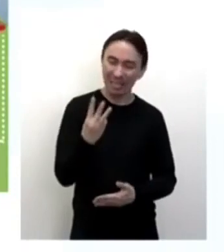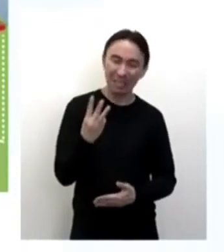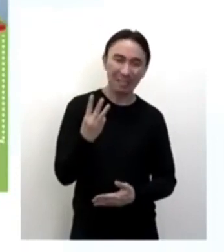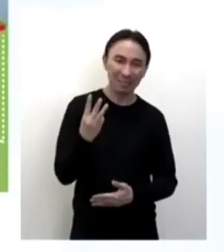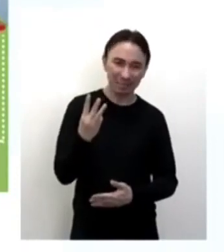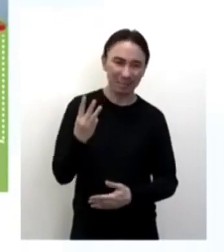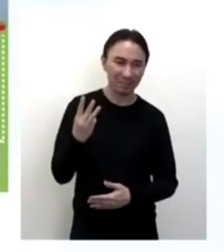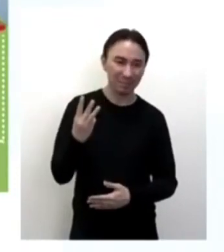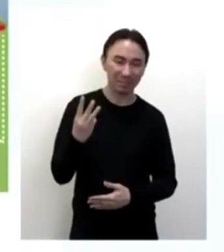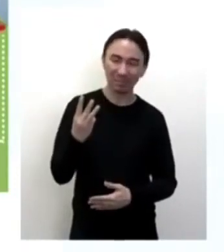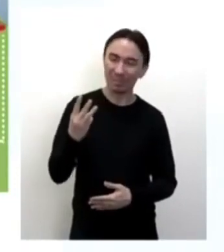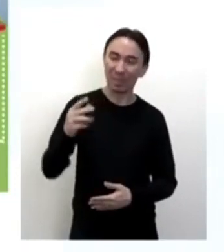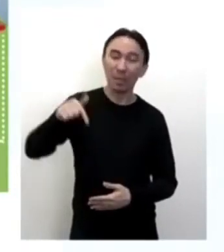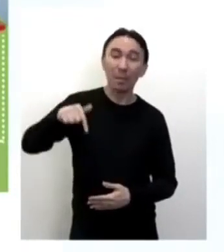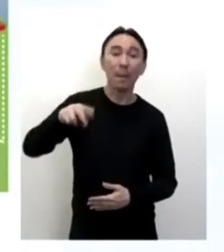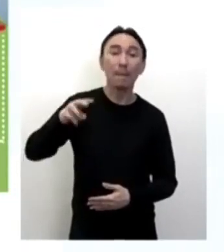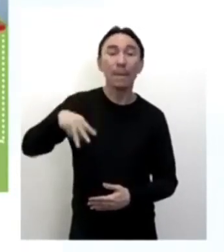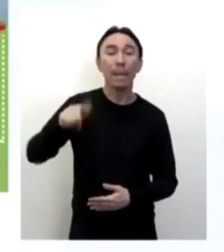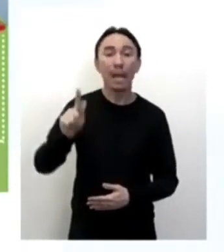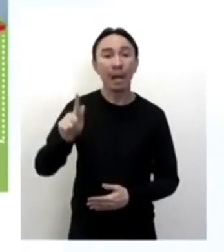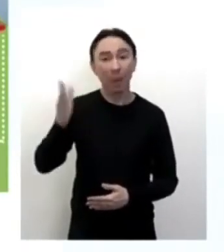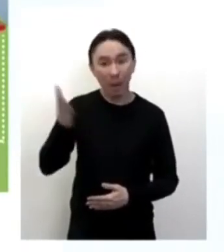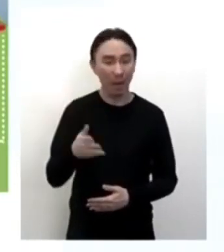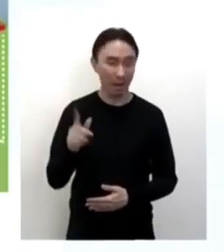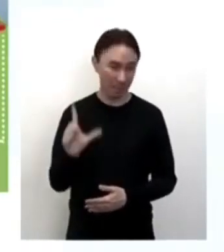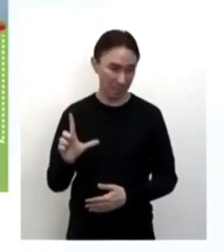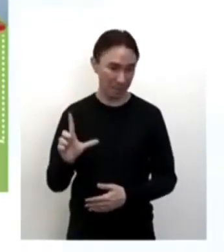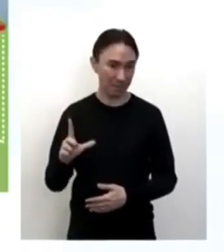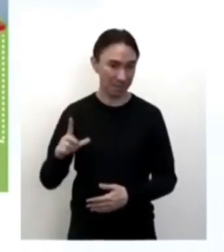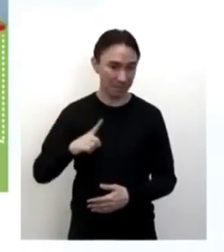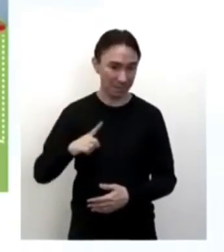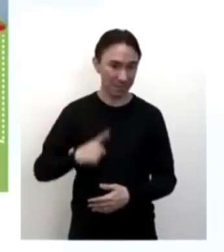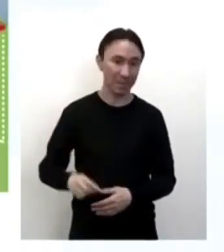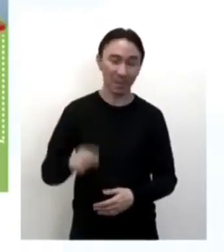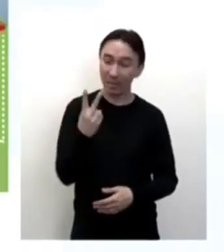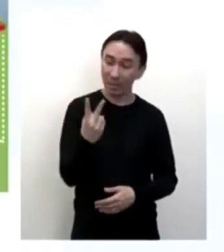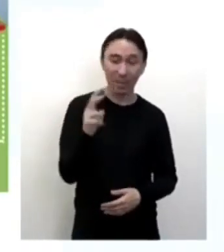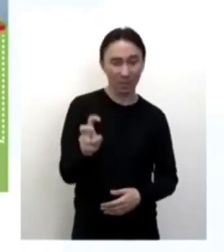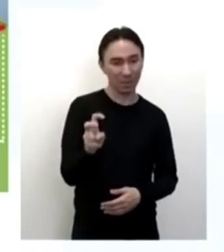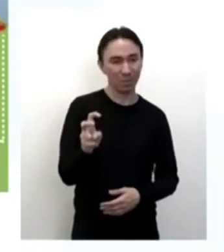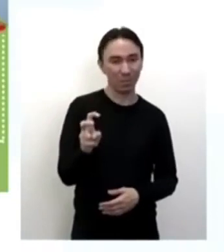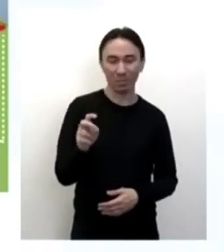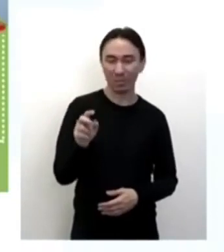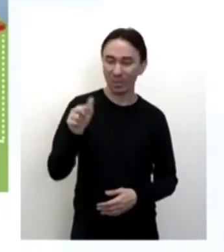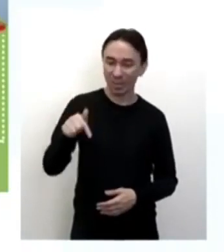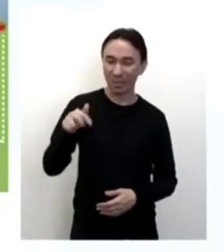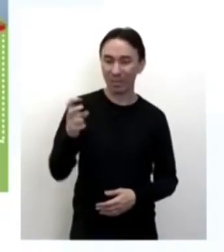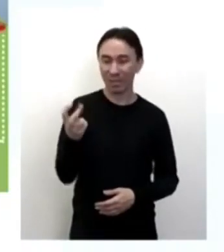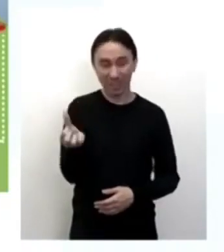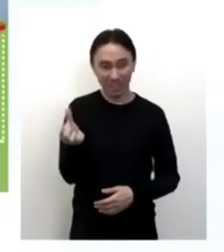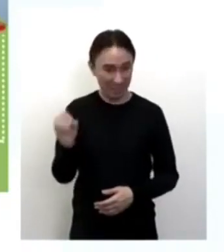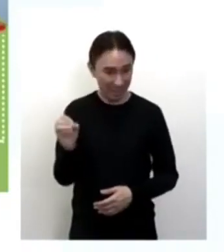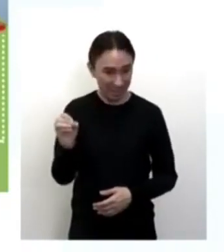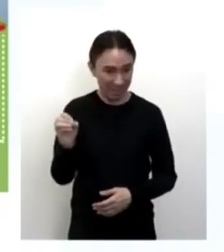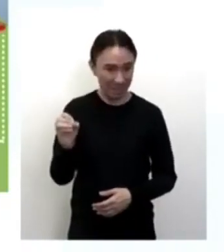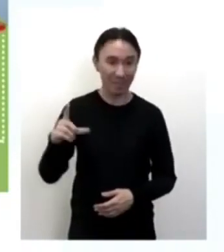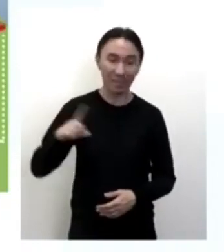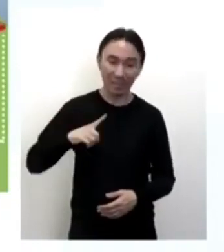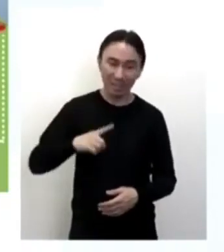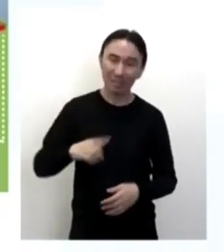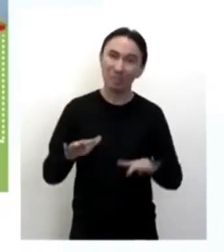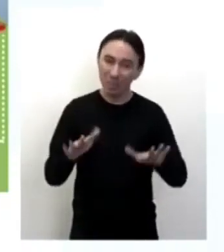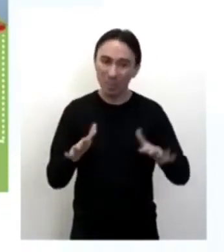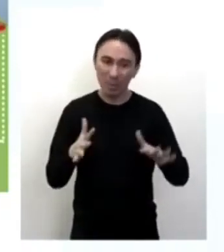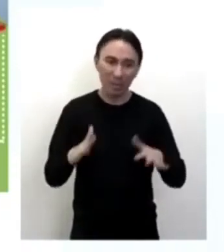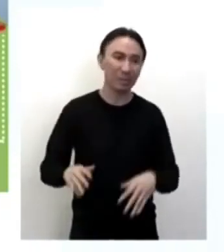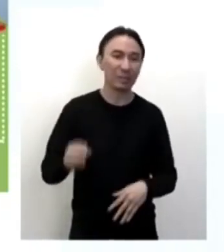limpo, né? Um pouco mais de 25.700 quilômetros entre 3 e 5 miligramas litro, né? Aí